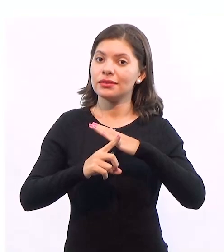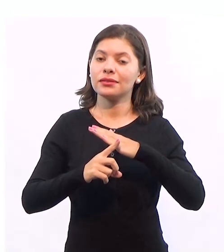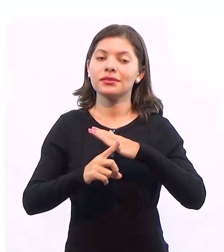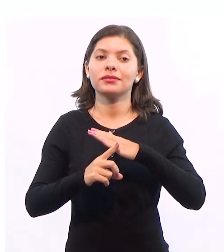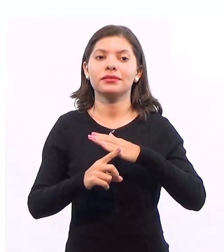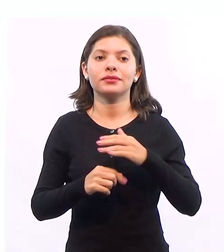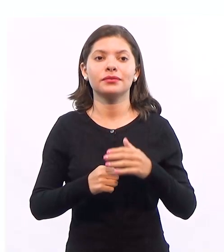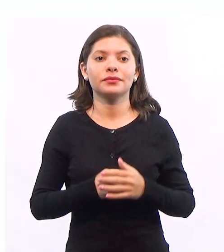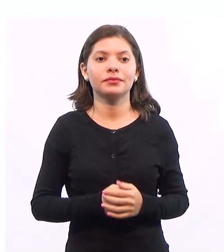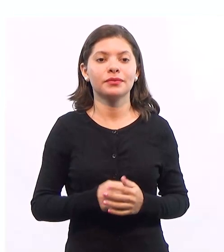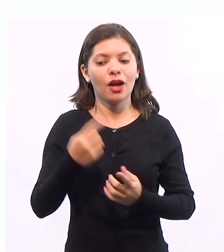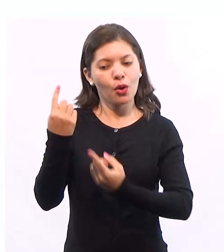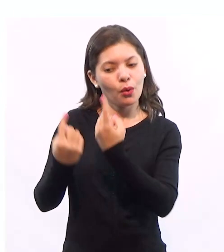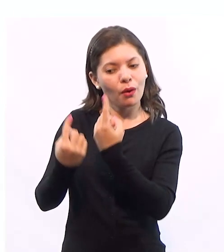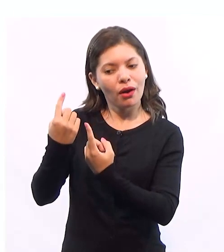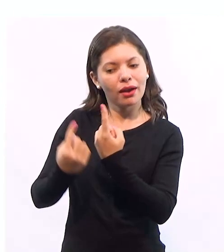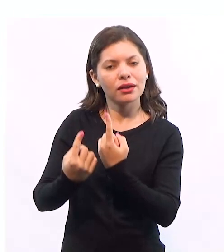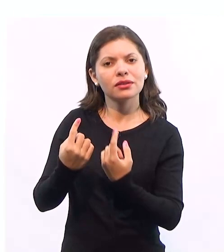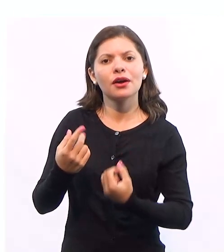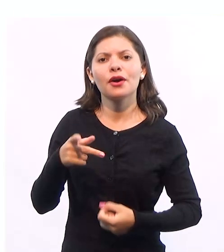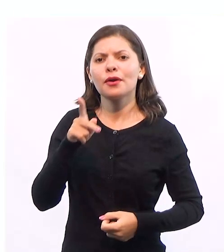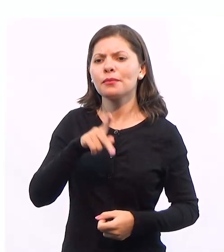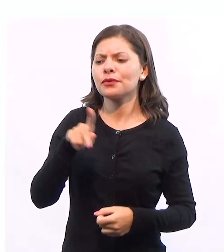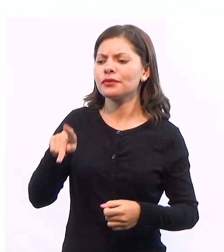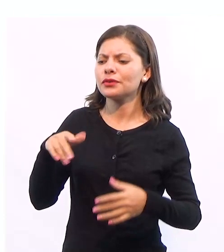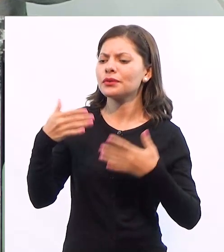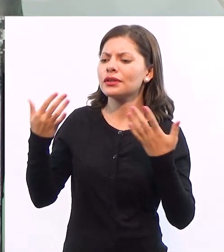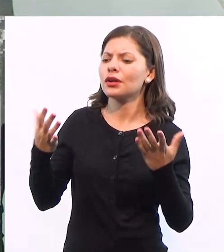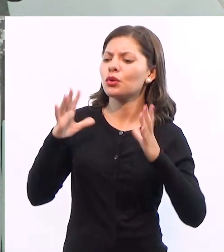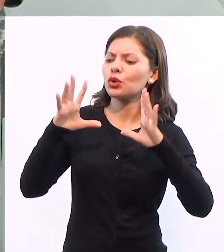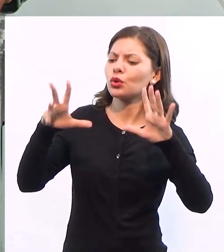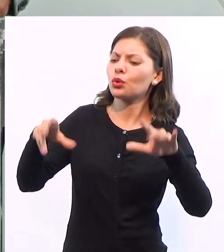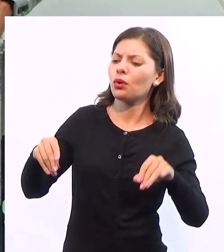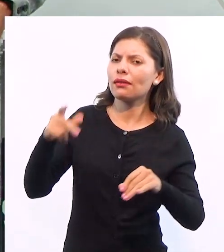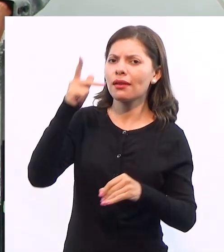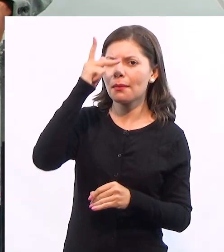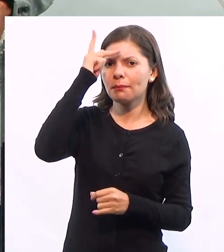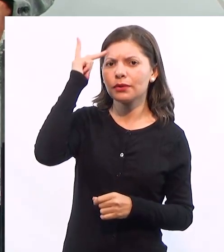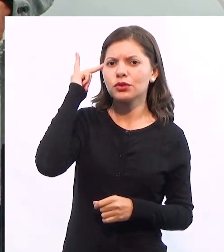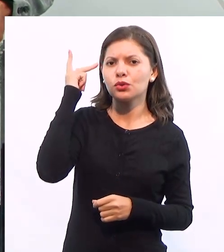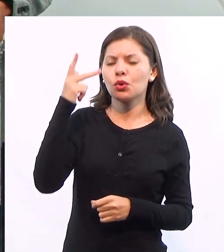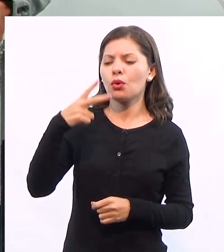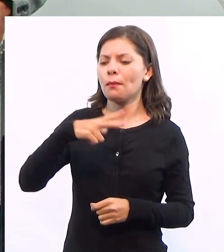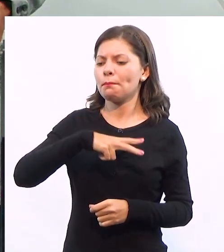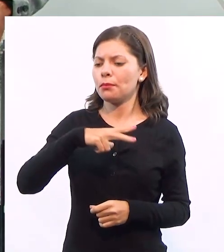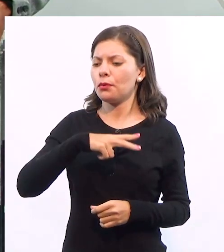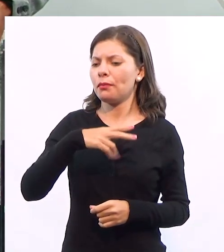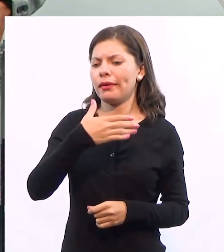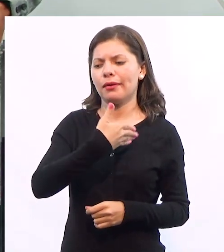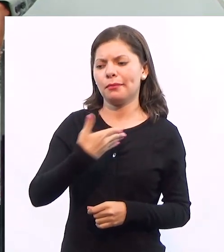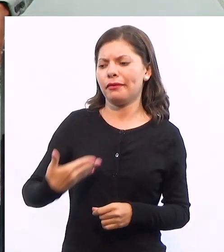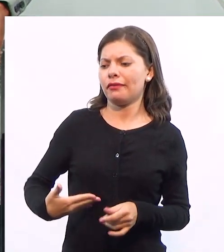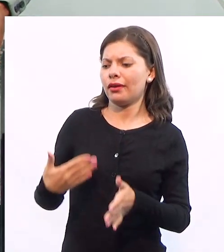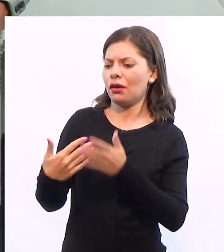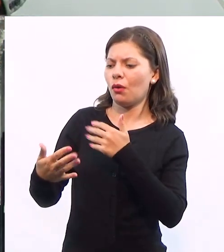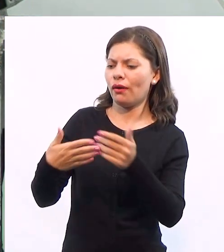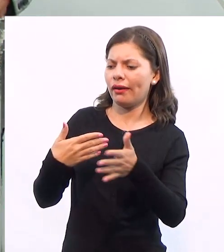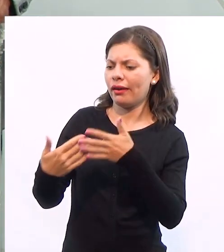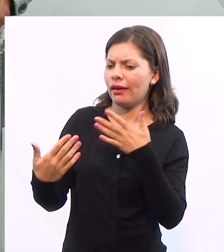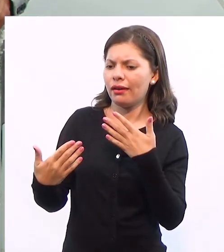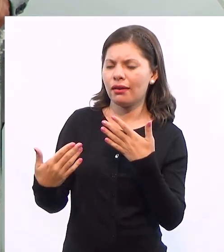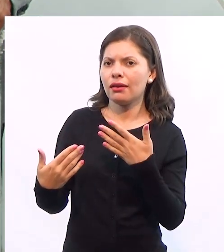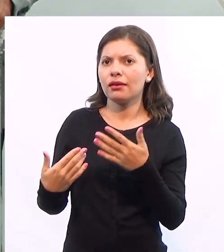clientes, fornecedores e concorrentes. Professor, então, quer dizer que todo esse pessoal, seja no público, seja no